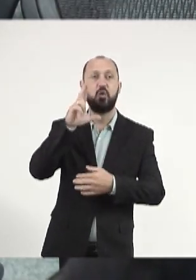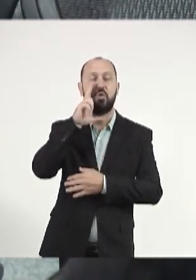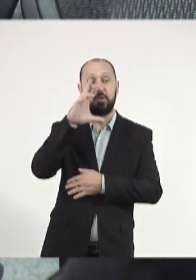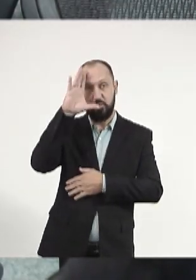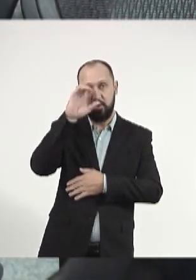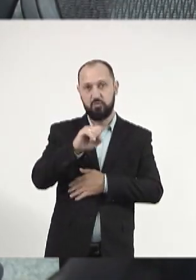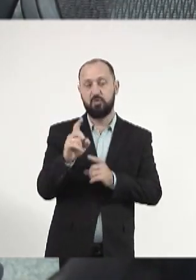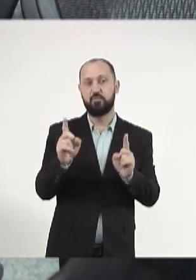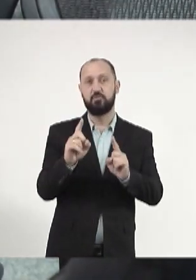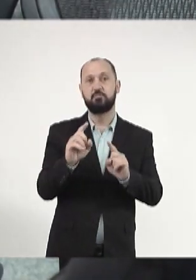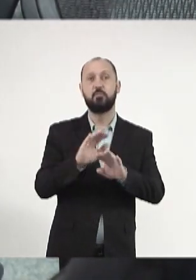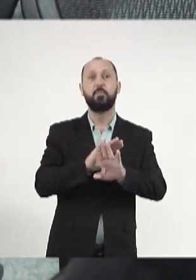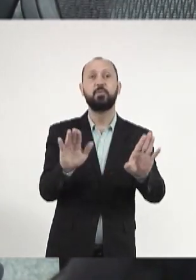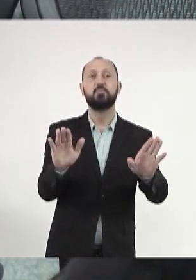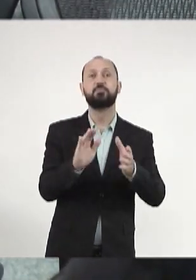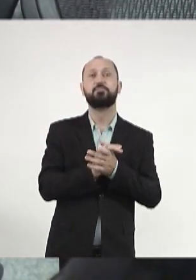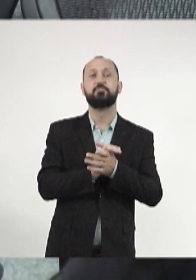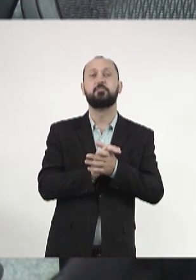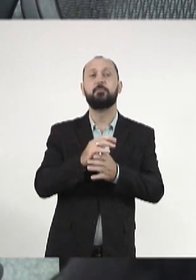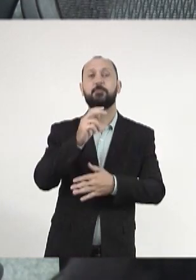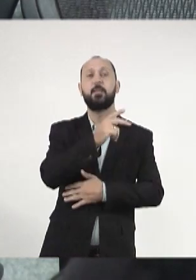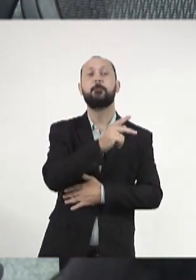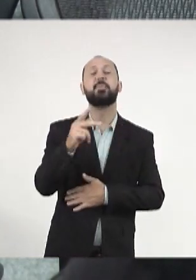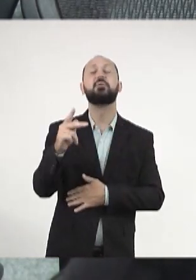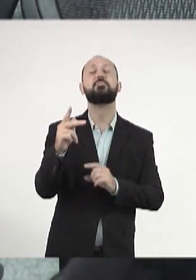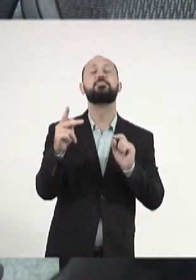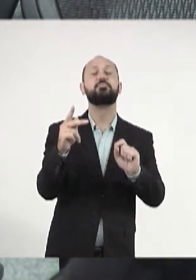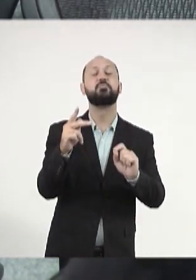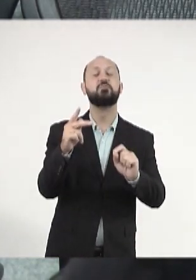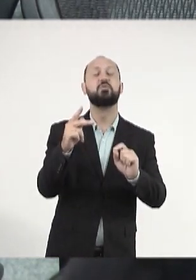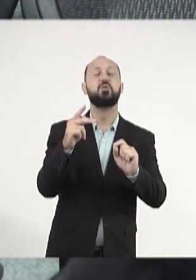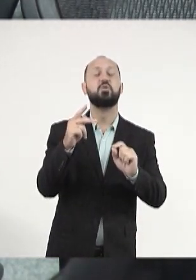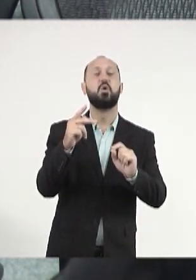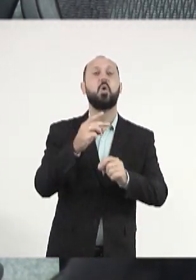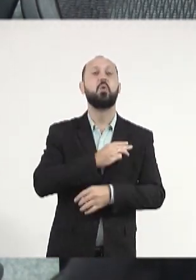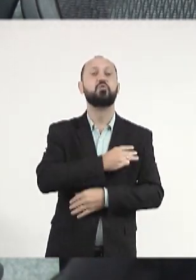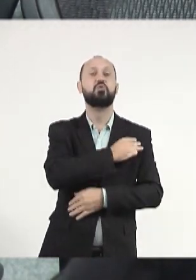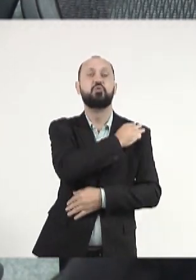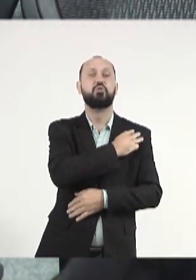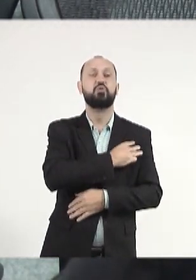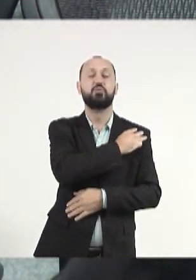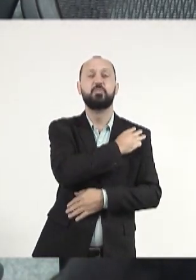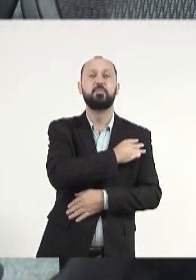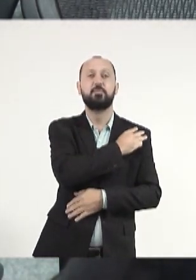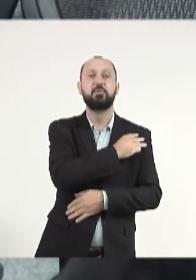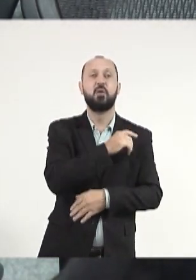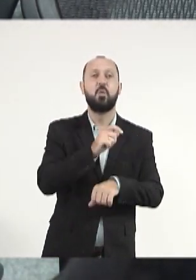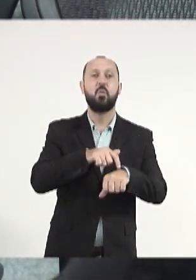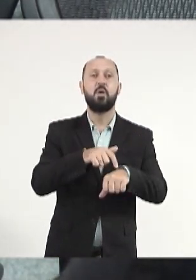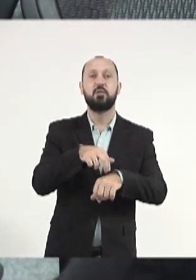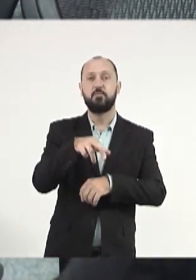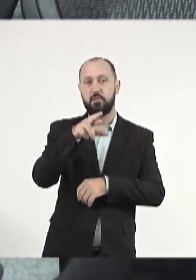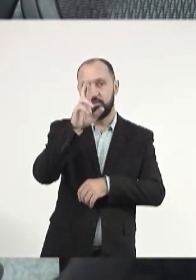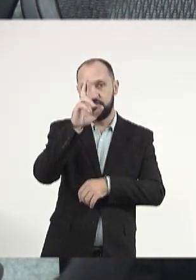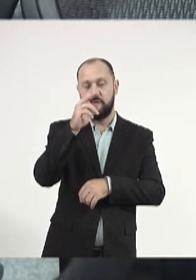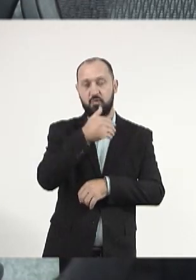se resolve. Ponto. Presidente, os ministros chegam exatamente meio-dia, e o governador vai estar lá, nós vamos